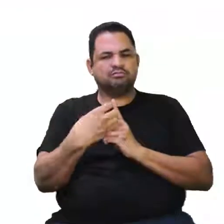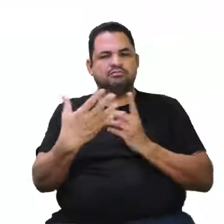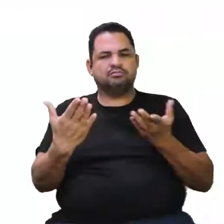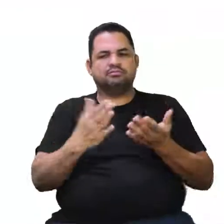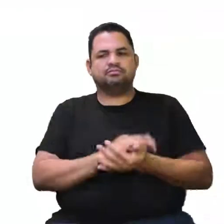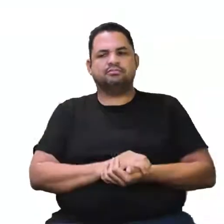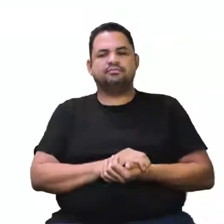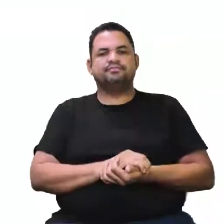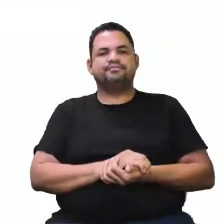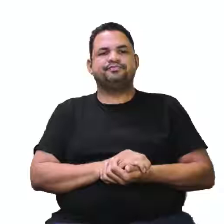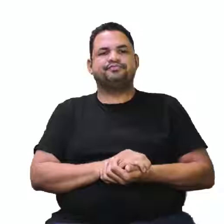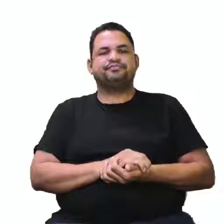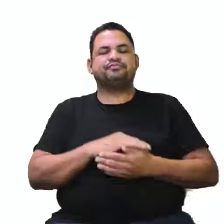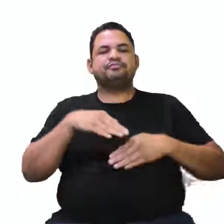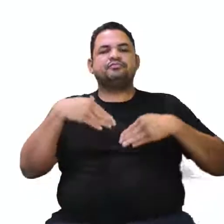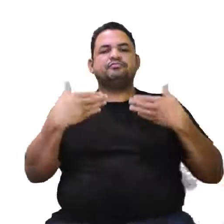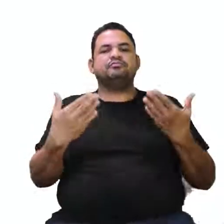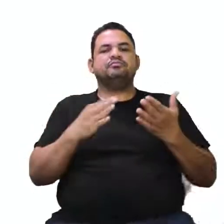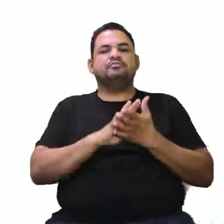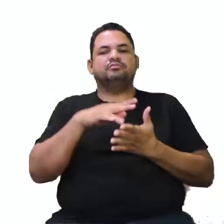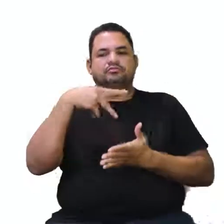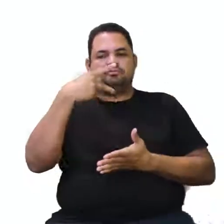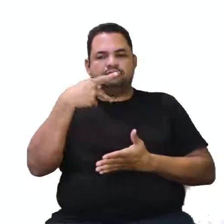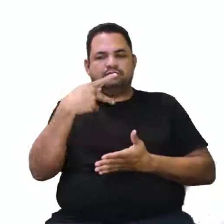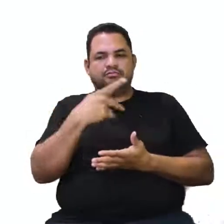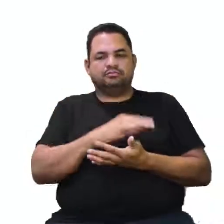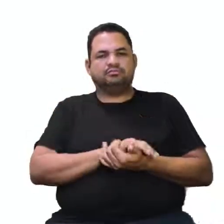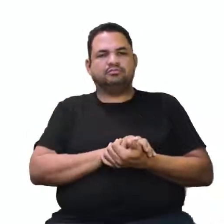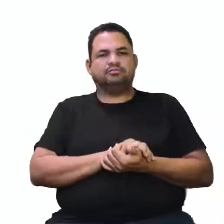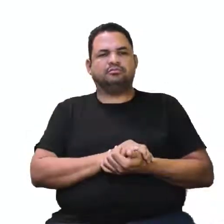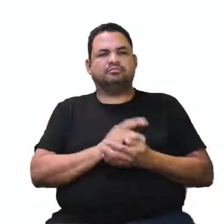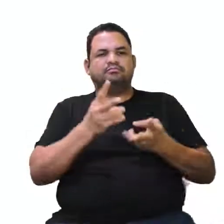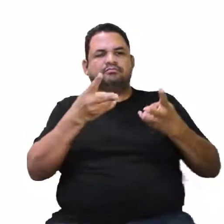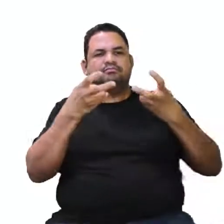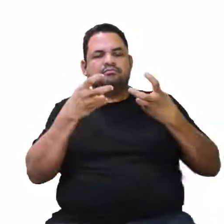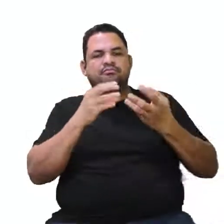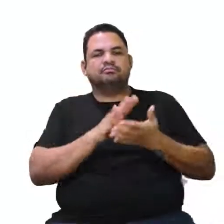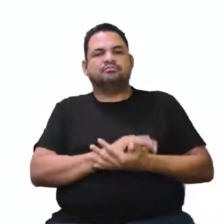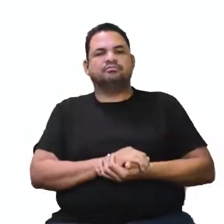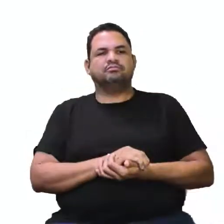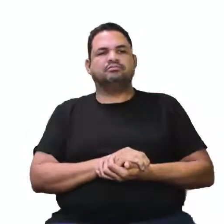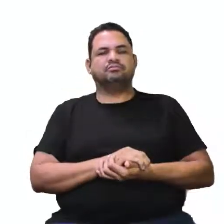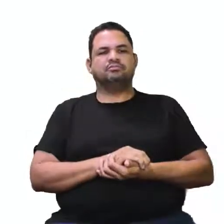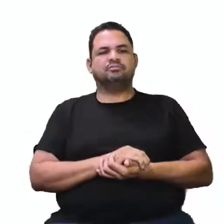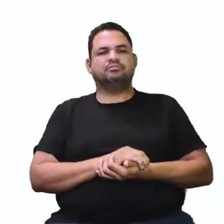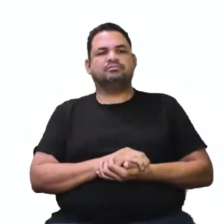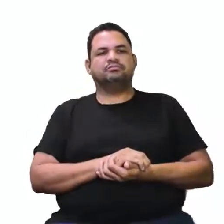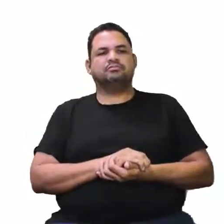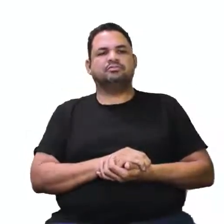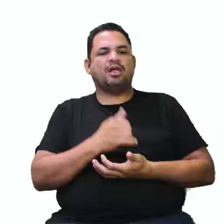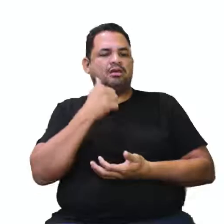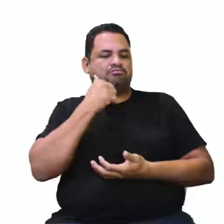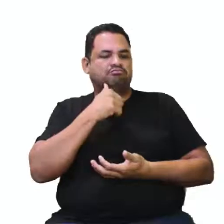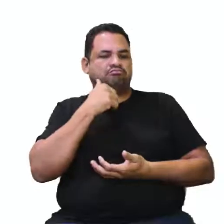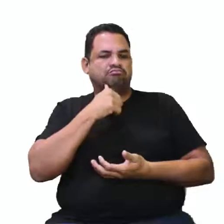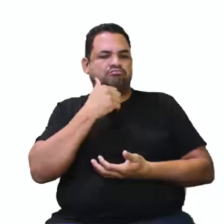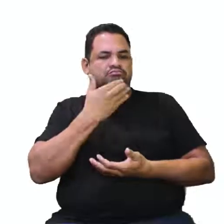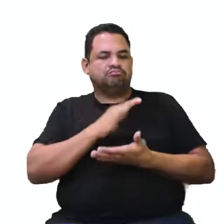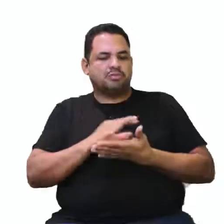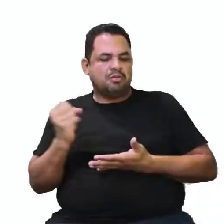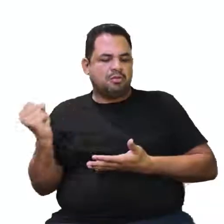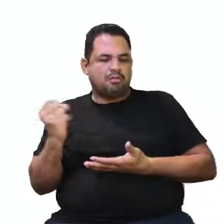muito grande. Quando a gente fala dos adolescentes, a gente percebe aí, por exemplo, que as meninas, né, as